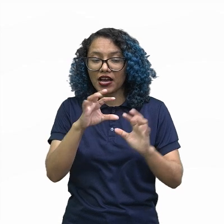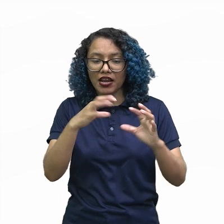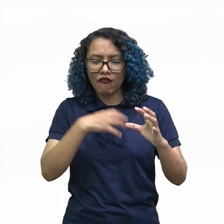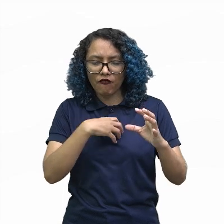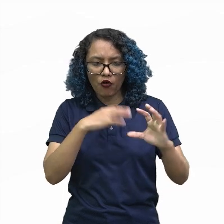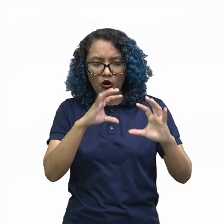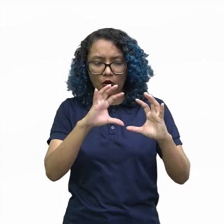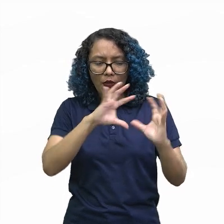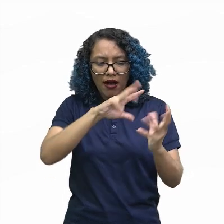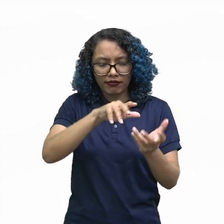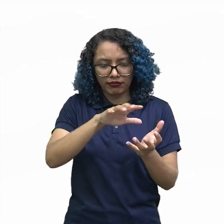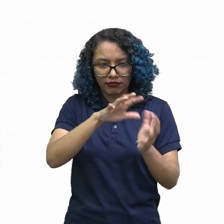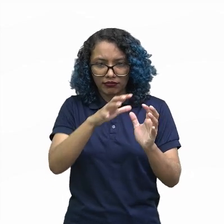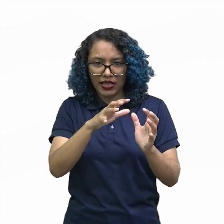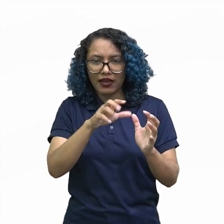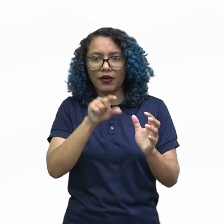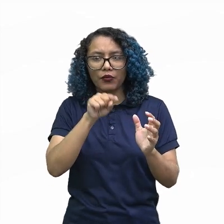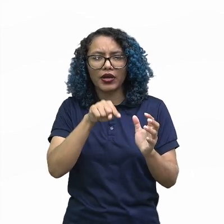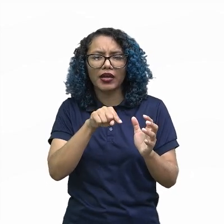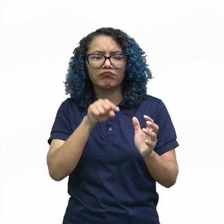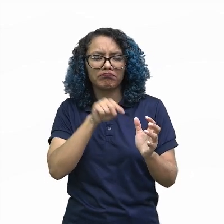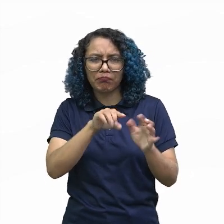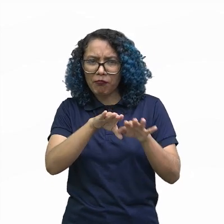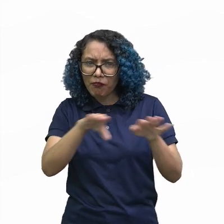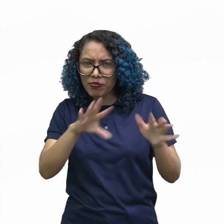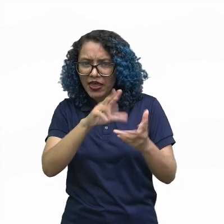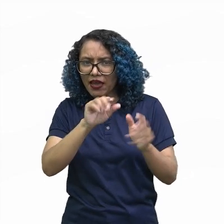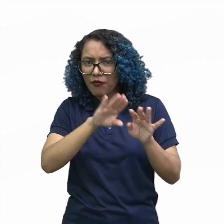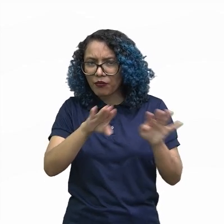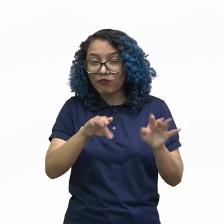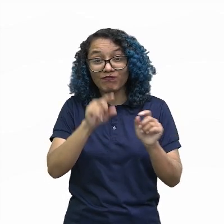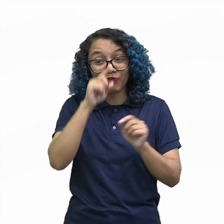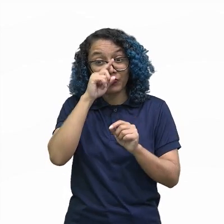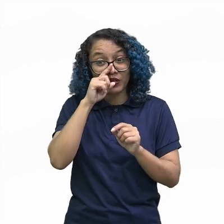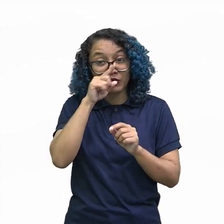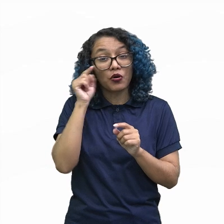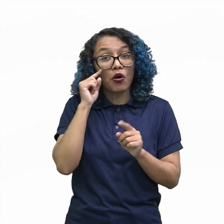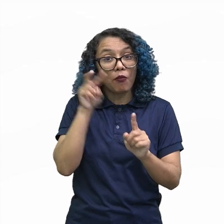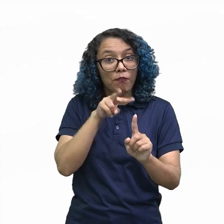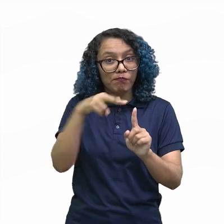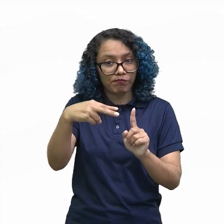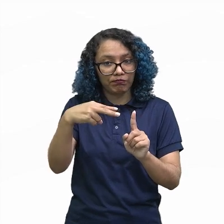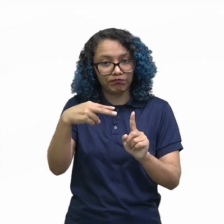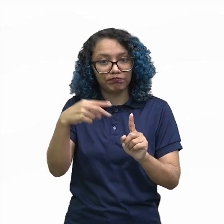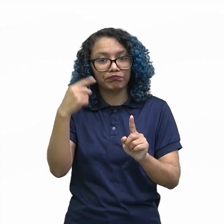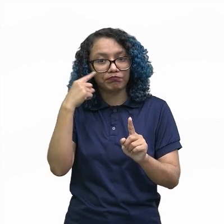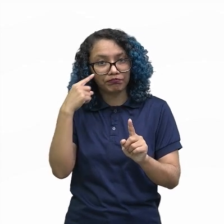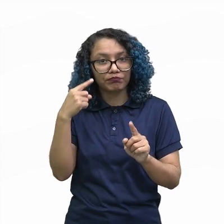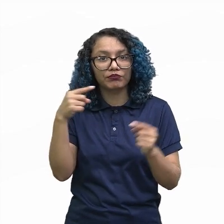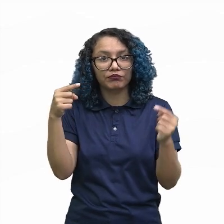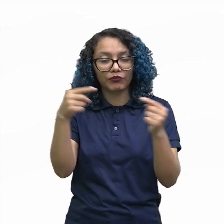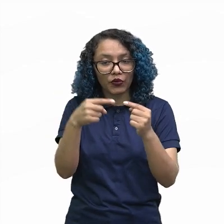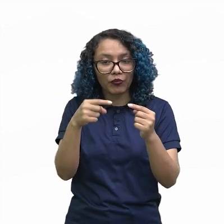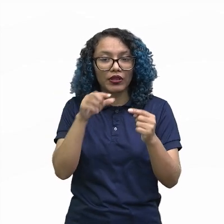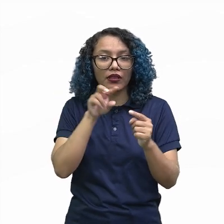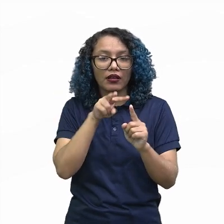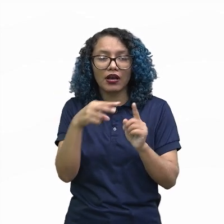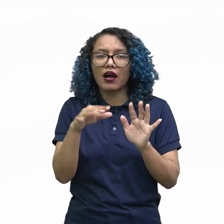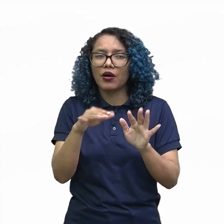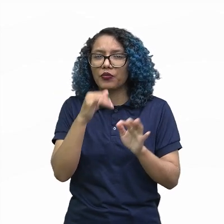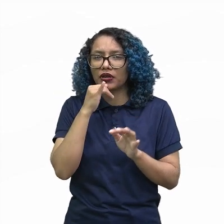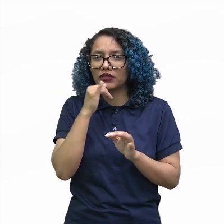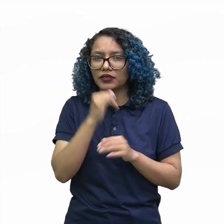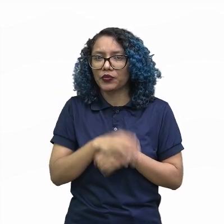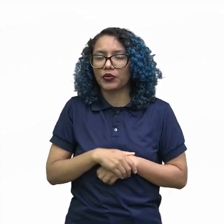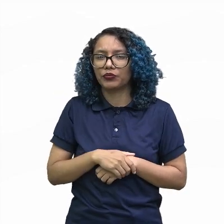que a Terra é plana é perigoso. Então, nós temos exatamente um ponto de vista. Alguém diz para você, a